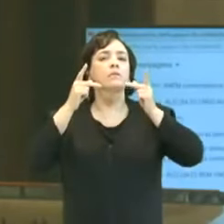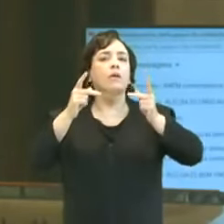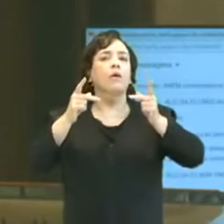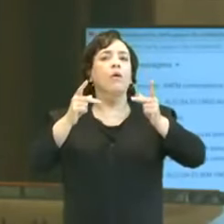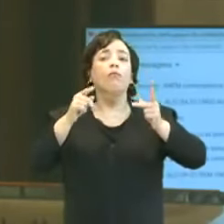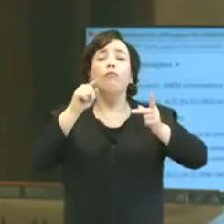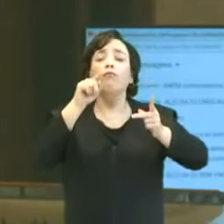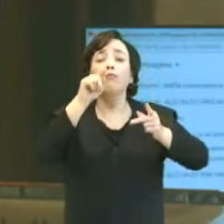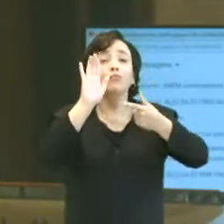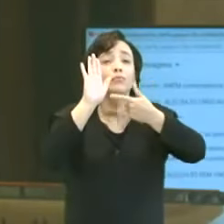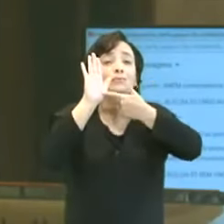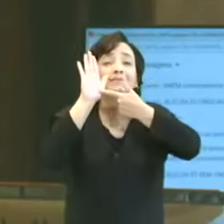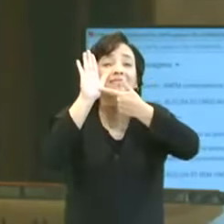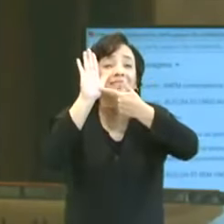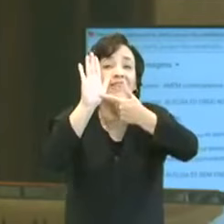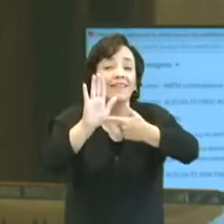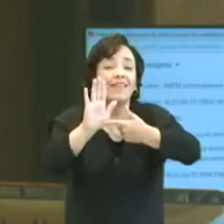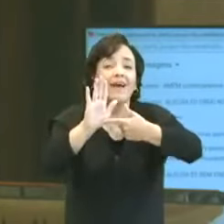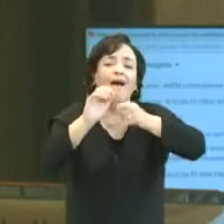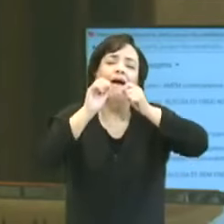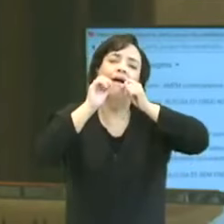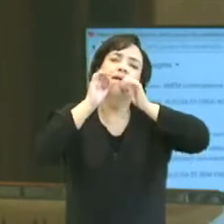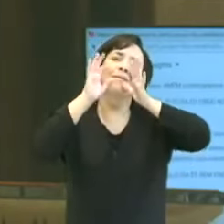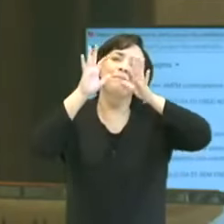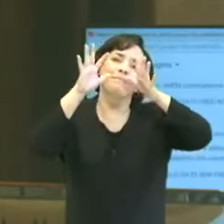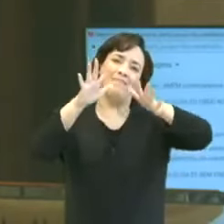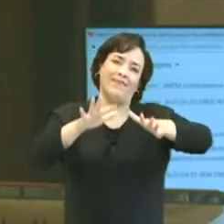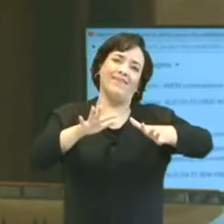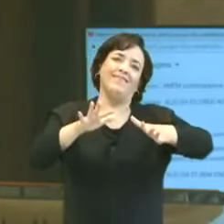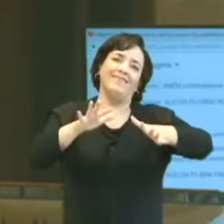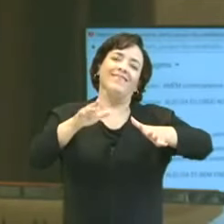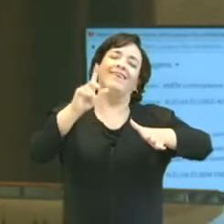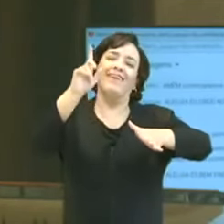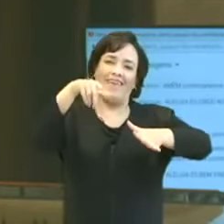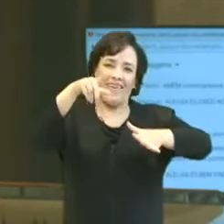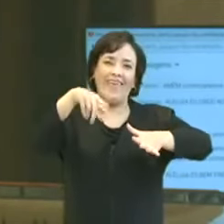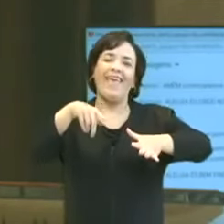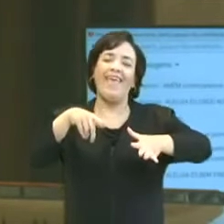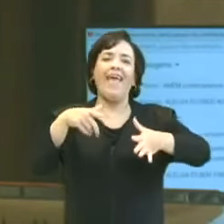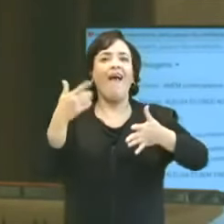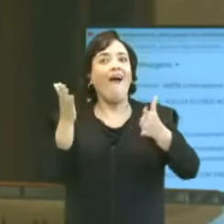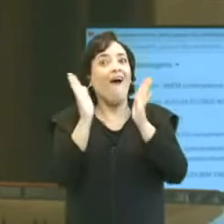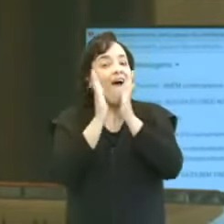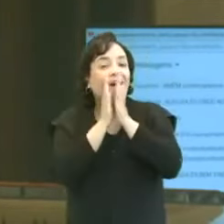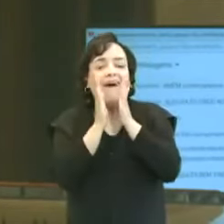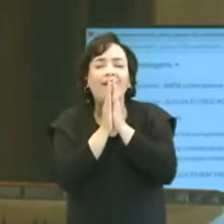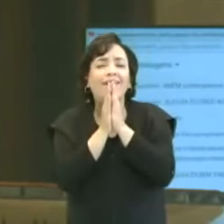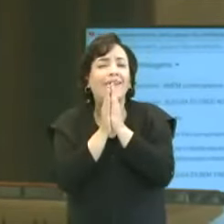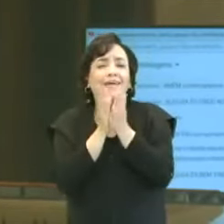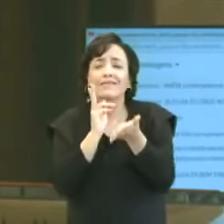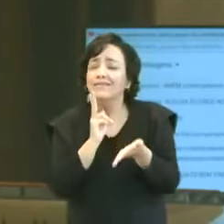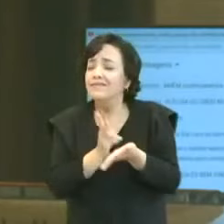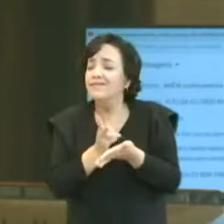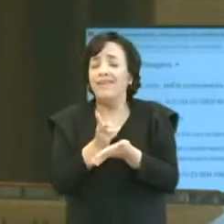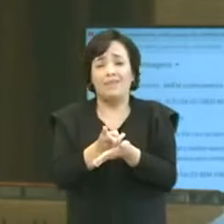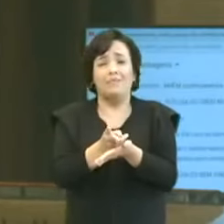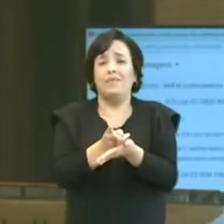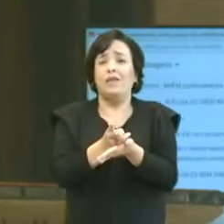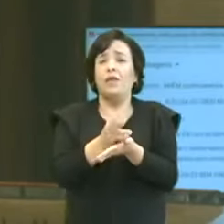é te apresentar a bênção que representa orar